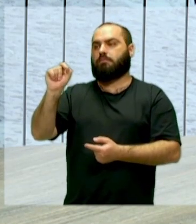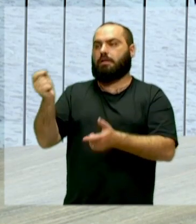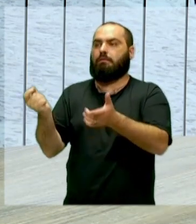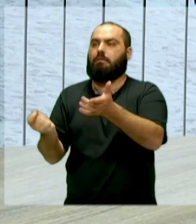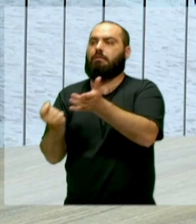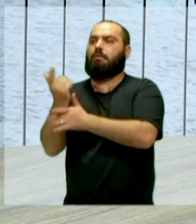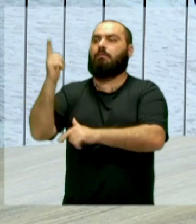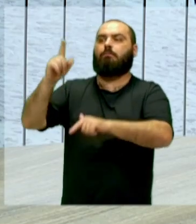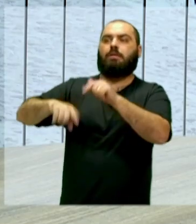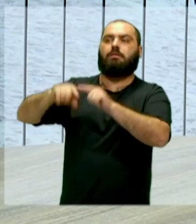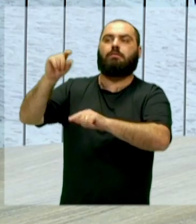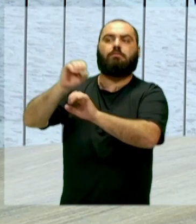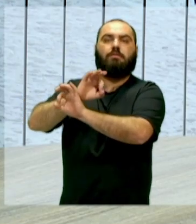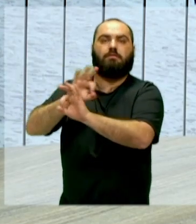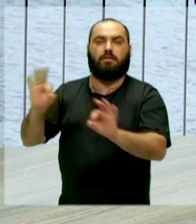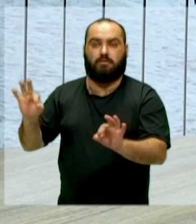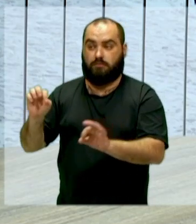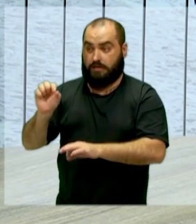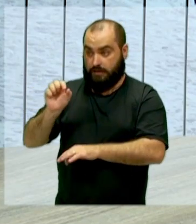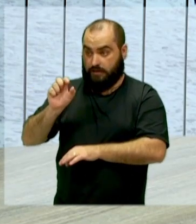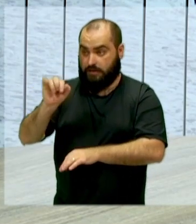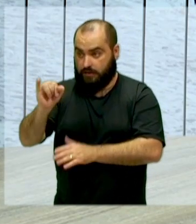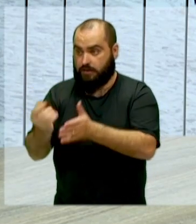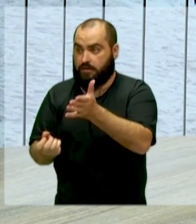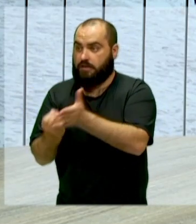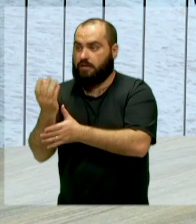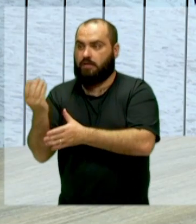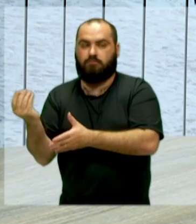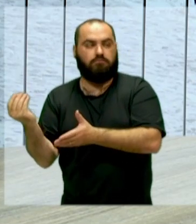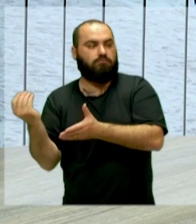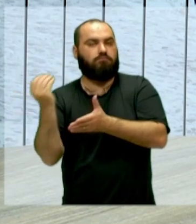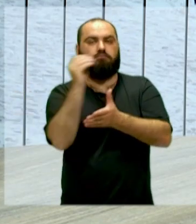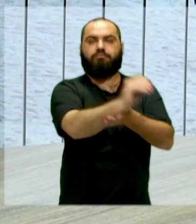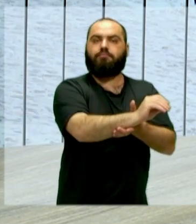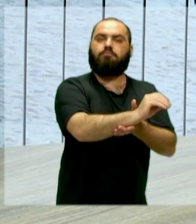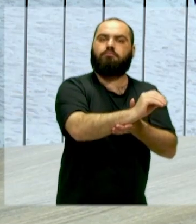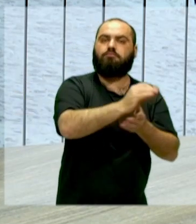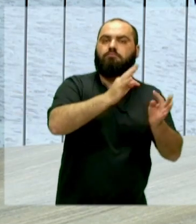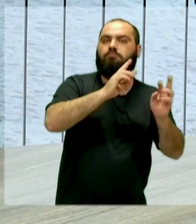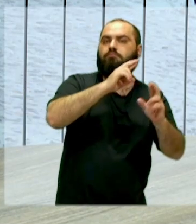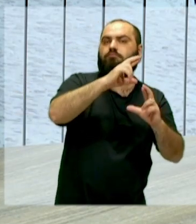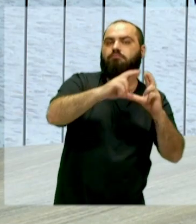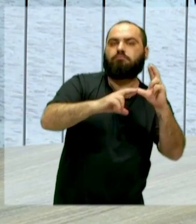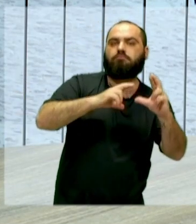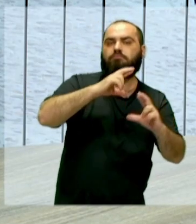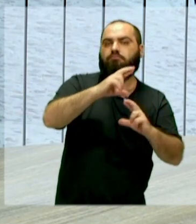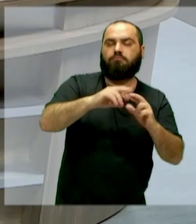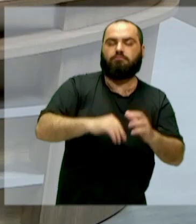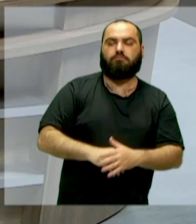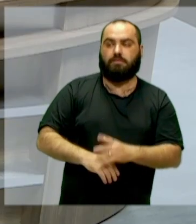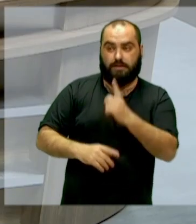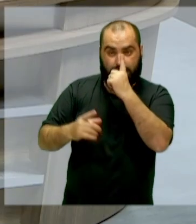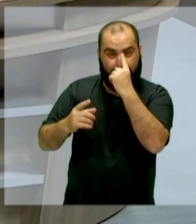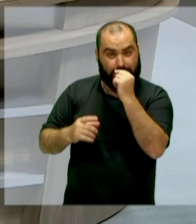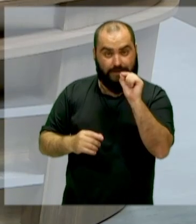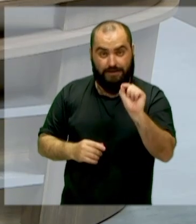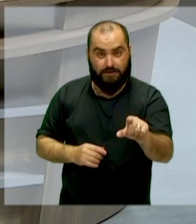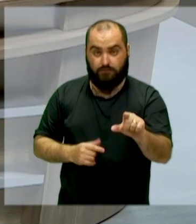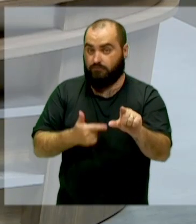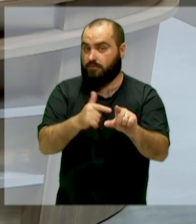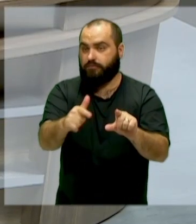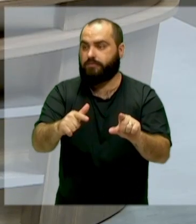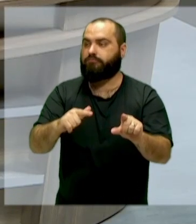e se gerar a gente encaminhar para reciclagem ou para compostagem e e é bem isso que tu fala na verdade lixo não existe a gente que